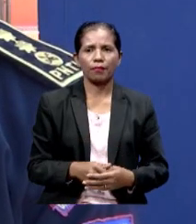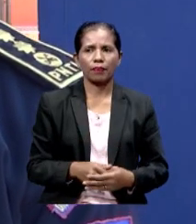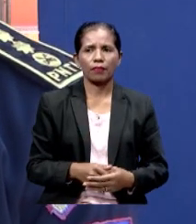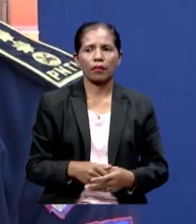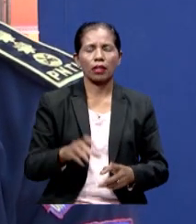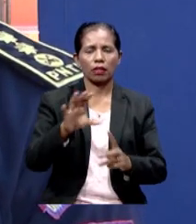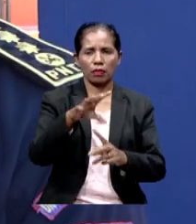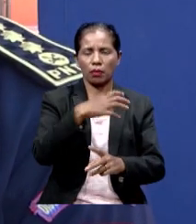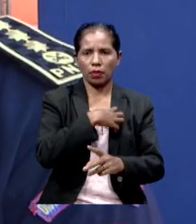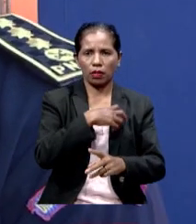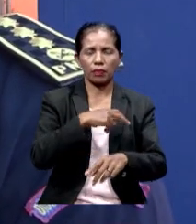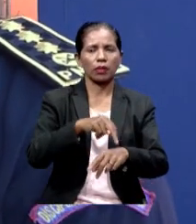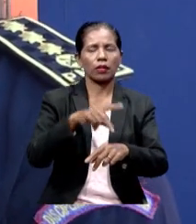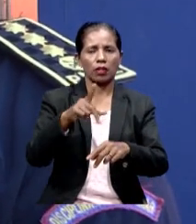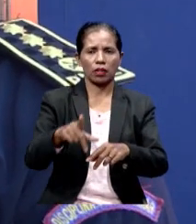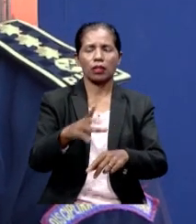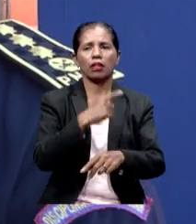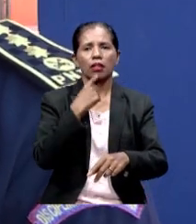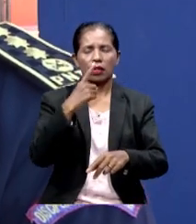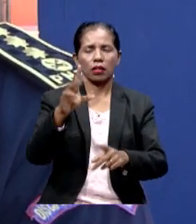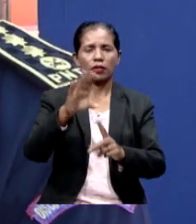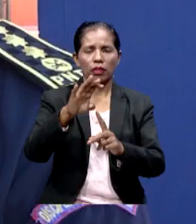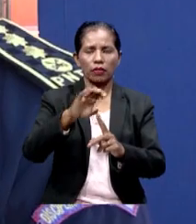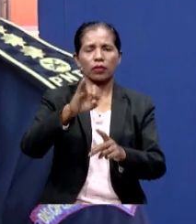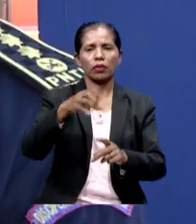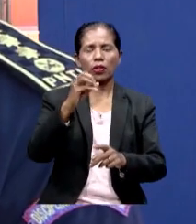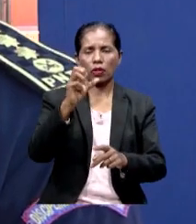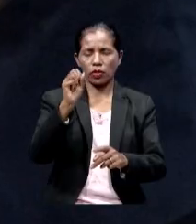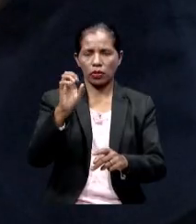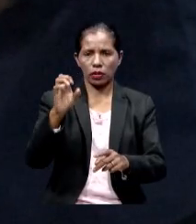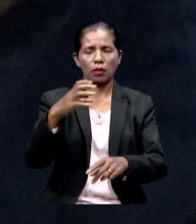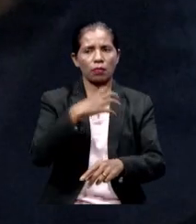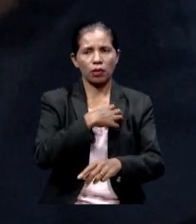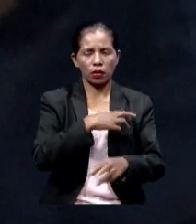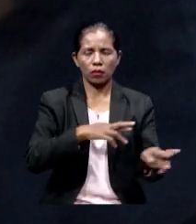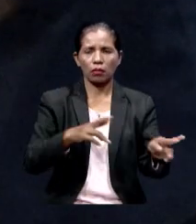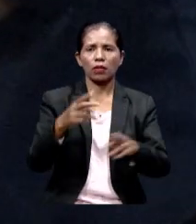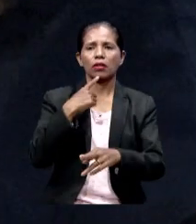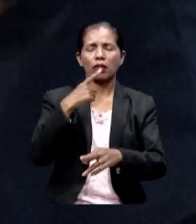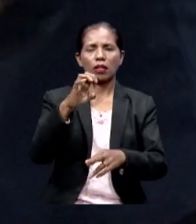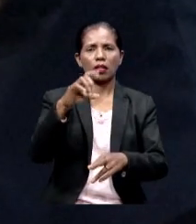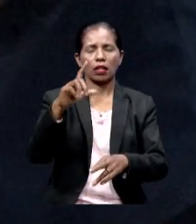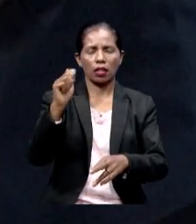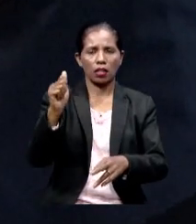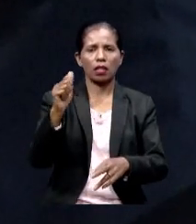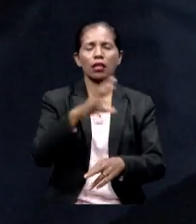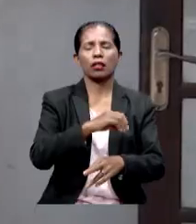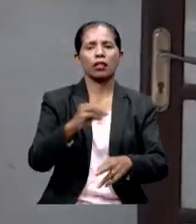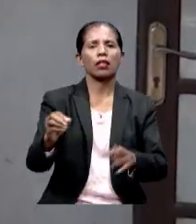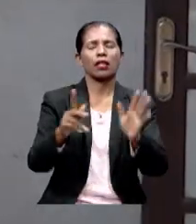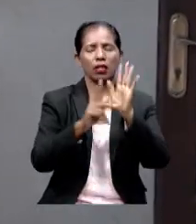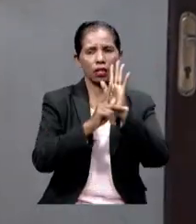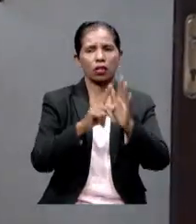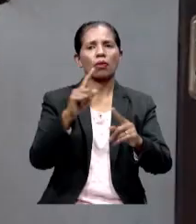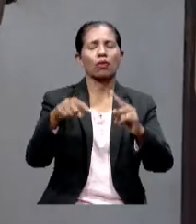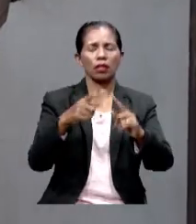comandante operacional nacional, superintendente Chefe José Soares declara, penitele pronto ratan ela variana ne queixa, banheira